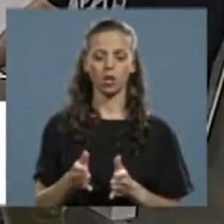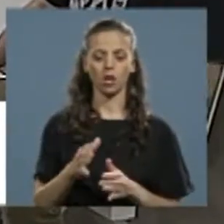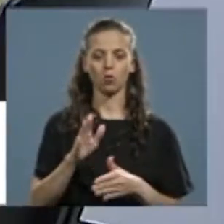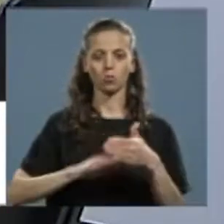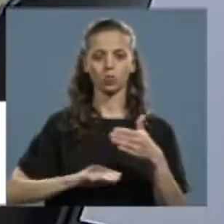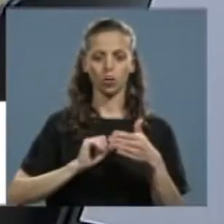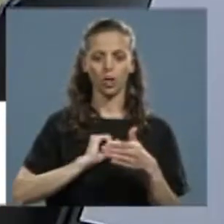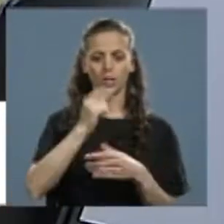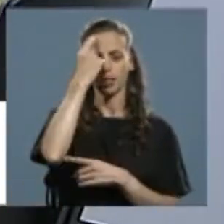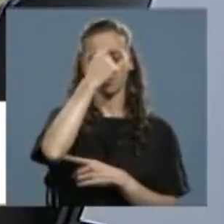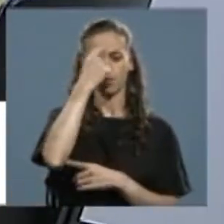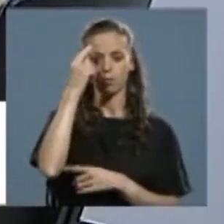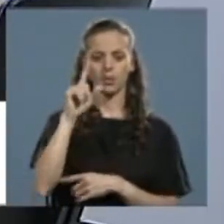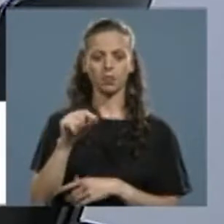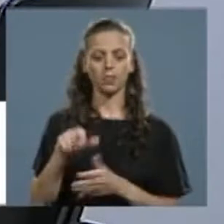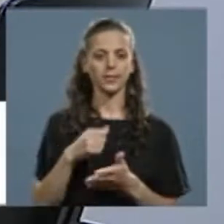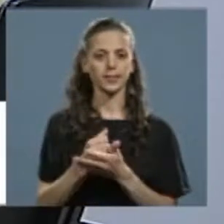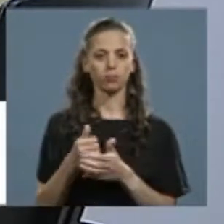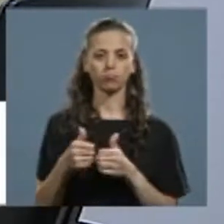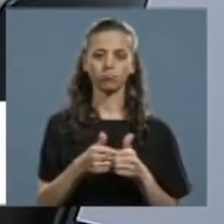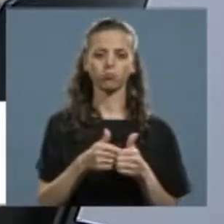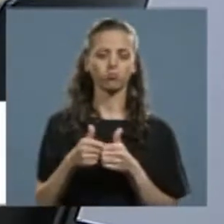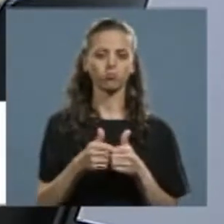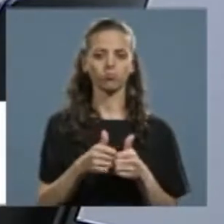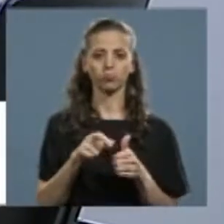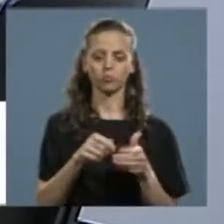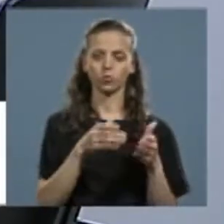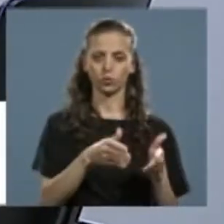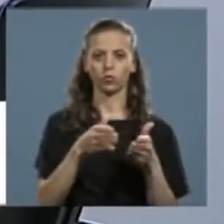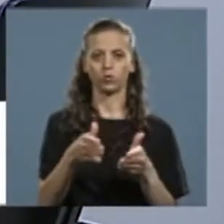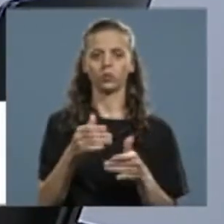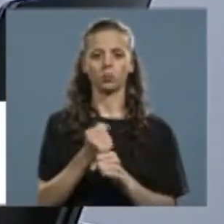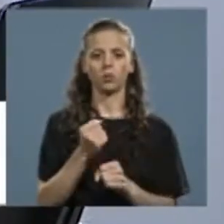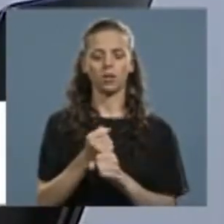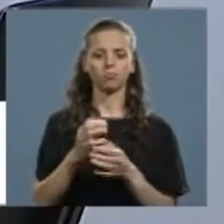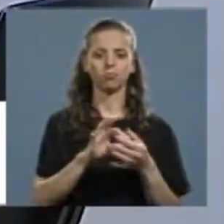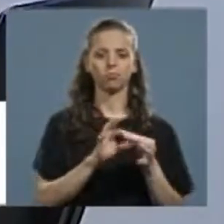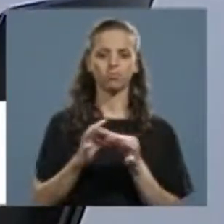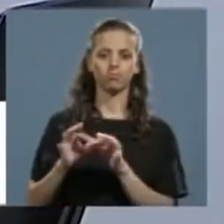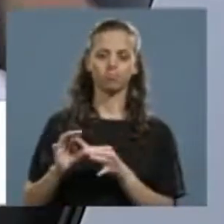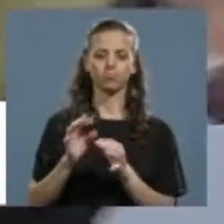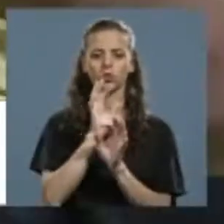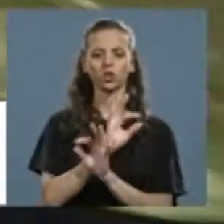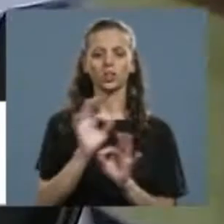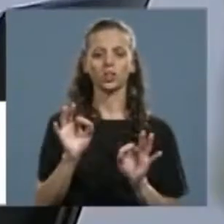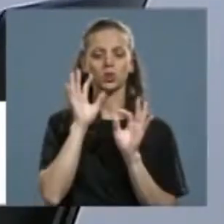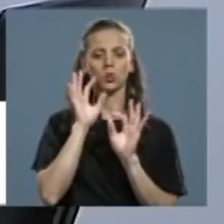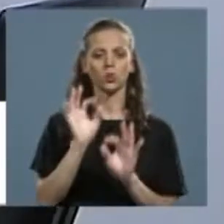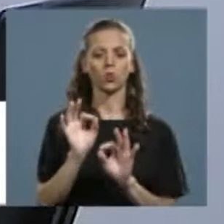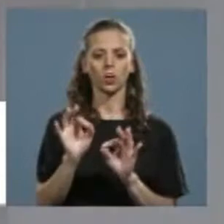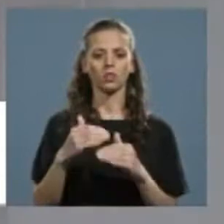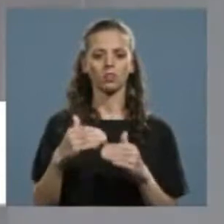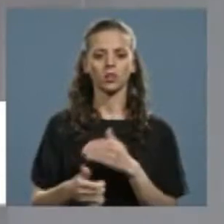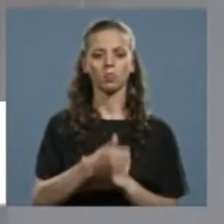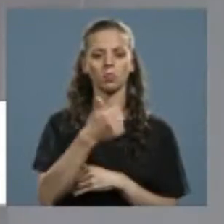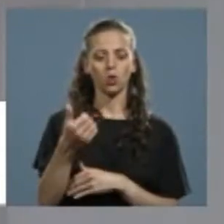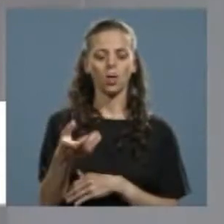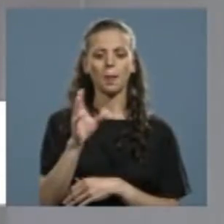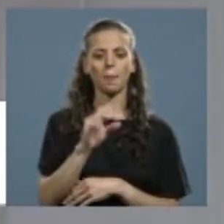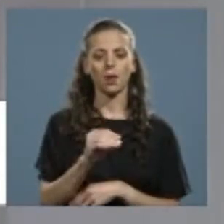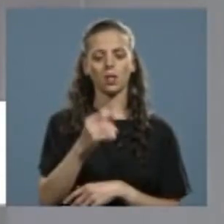colegas enfermeiros que estiveram sempre comigo e que também primaram para que trabalhássemos na visão da excelência de cuidados e em fazer melhor e mais